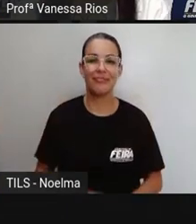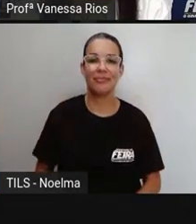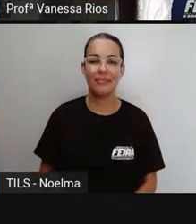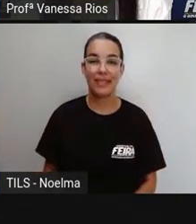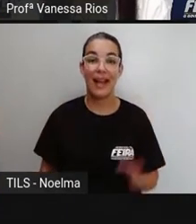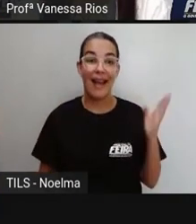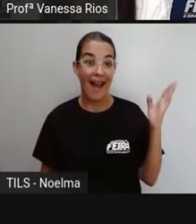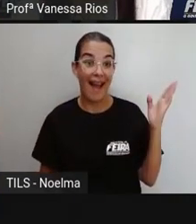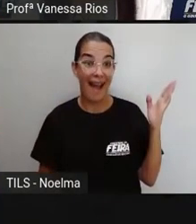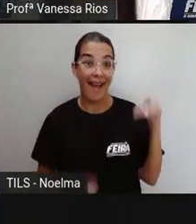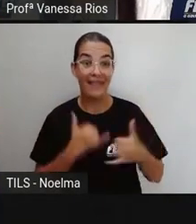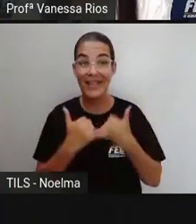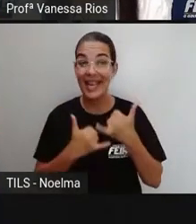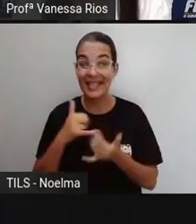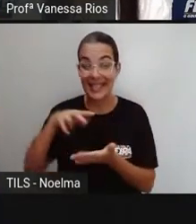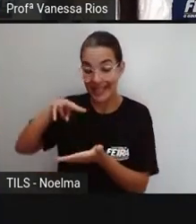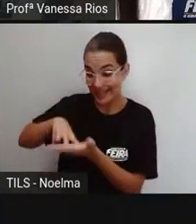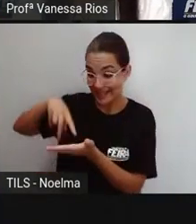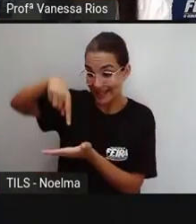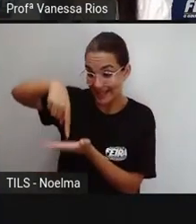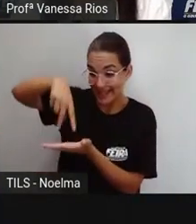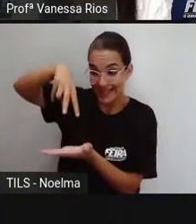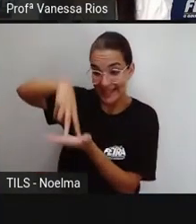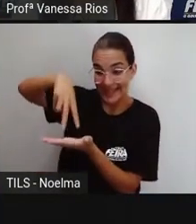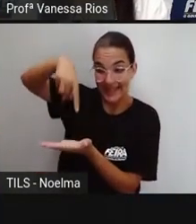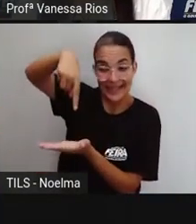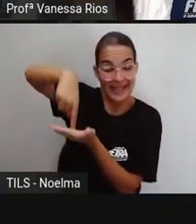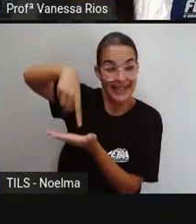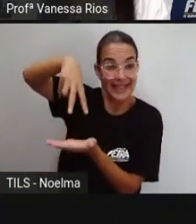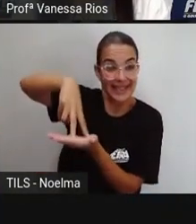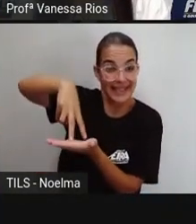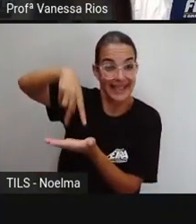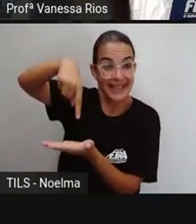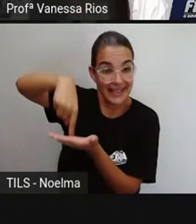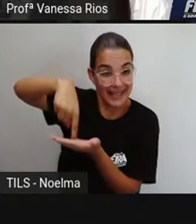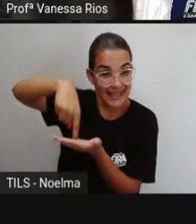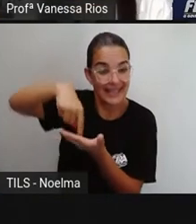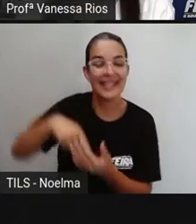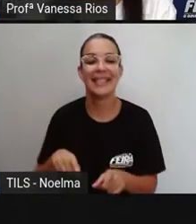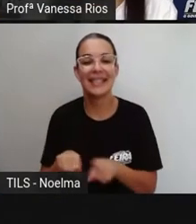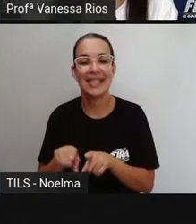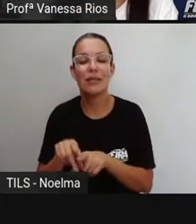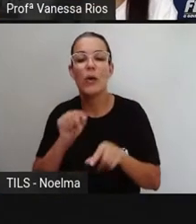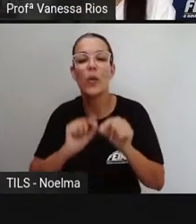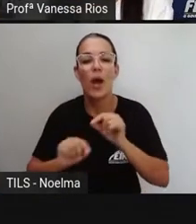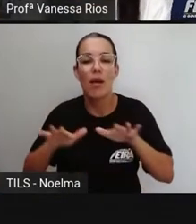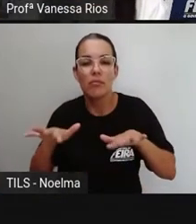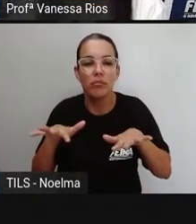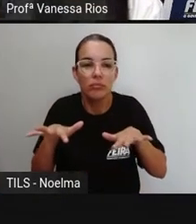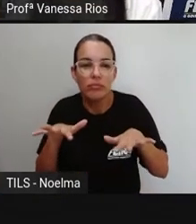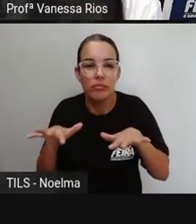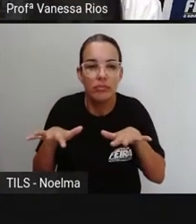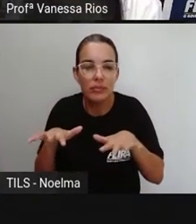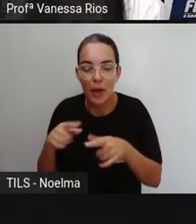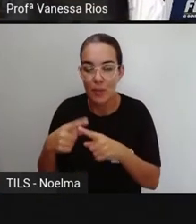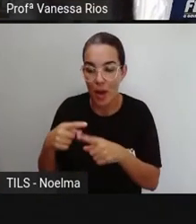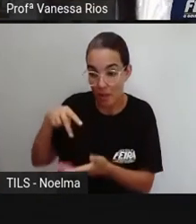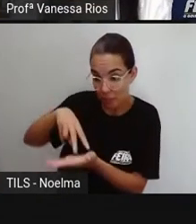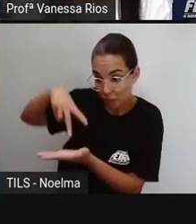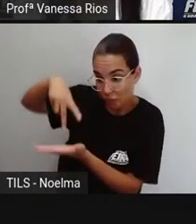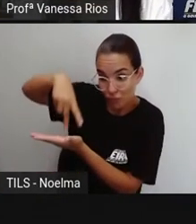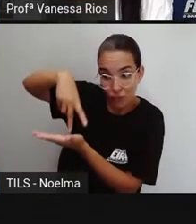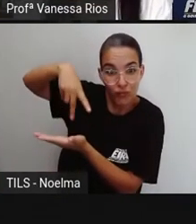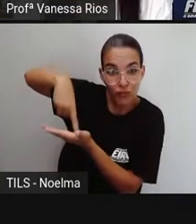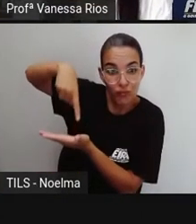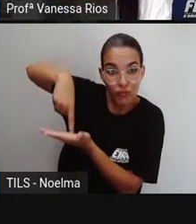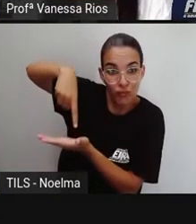A amarelinha, que a gente trabalha com o equilíbrio, não é porque a gente vai pular de um pé só. A gente